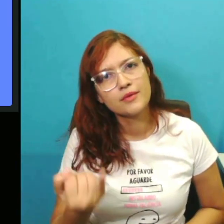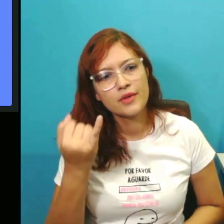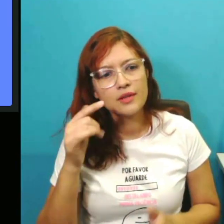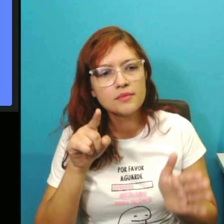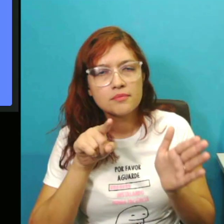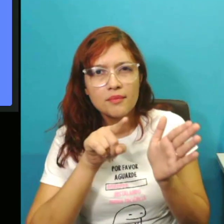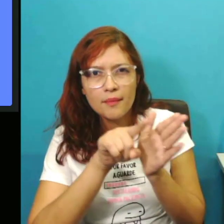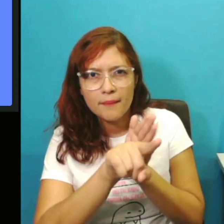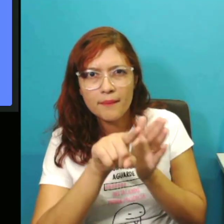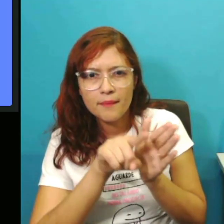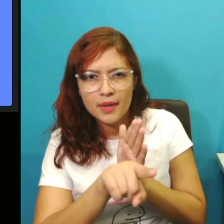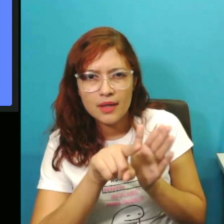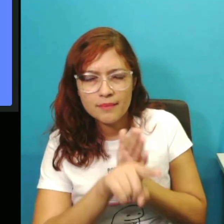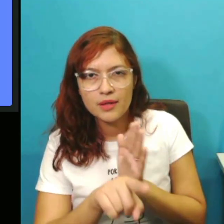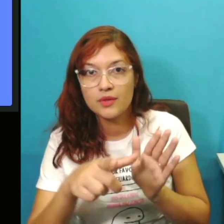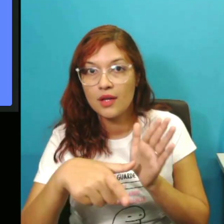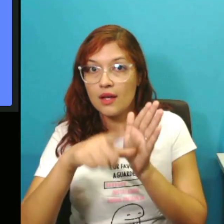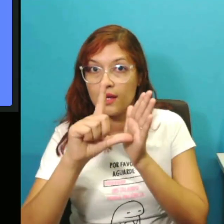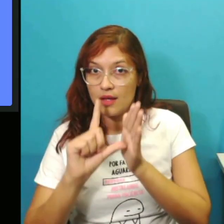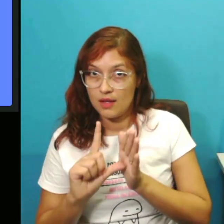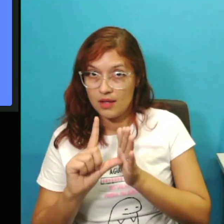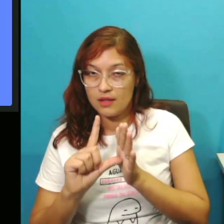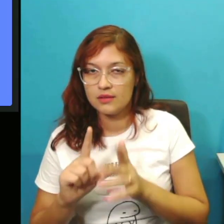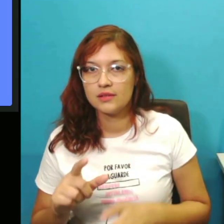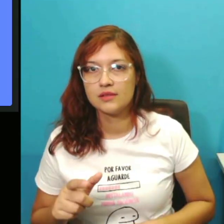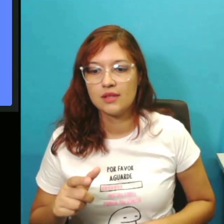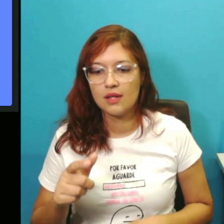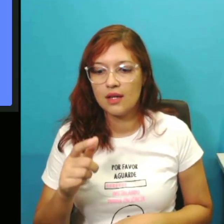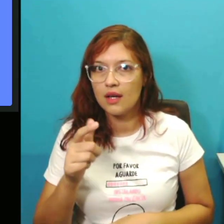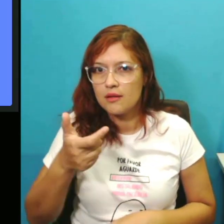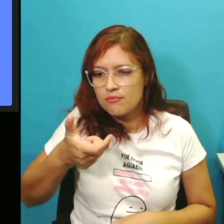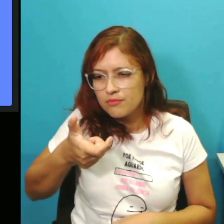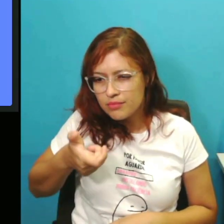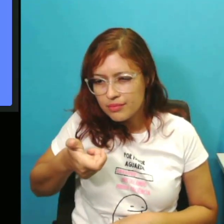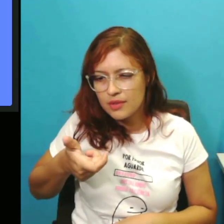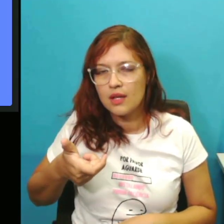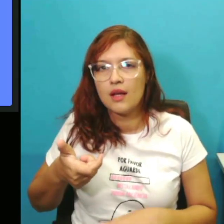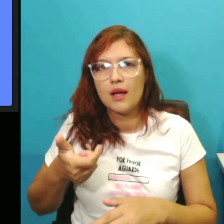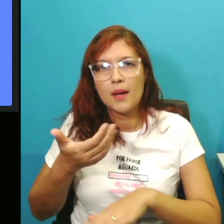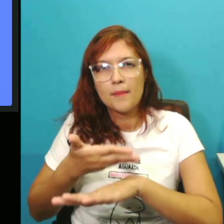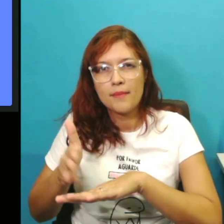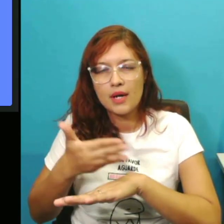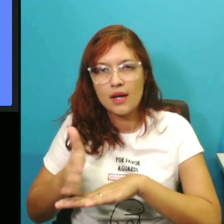Você pode aproveitar para fazer perguntas antes de fazer o experimento.